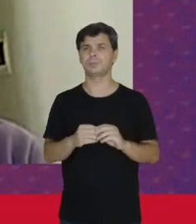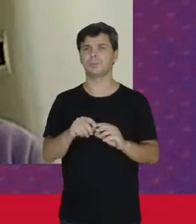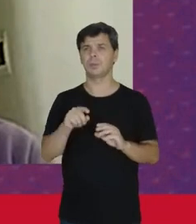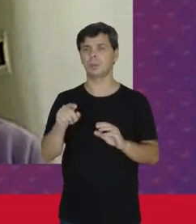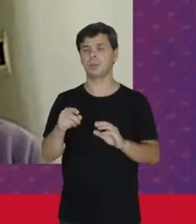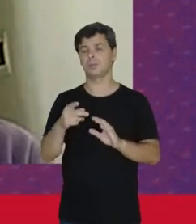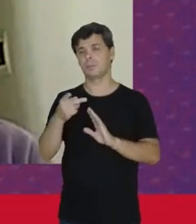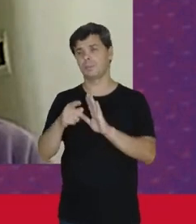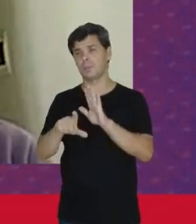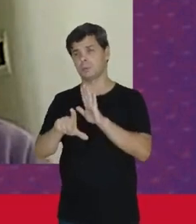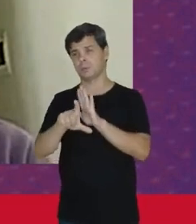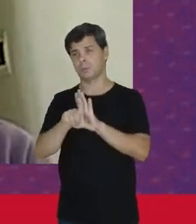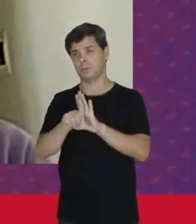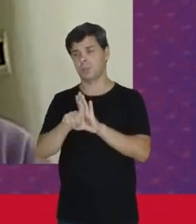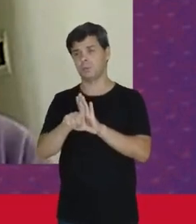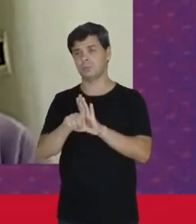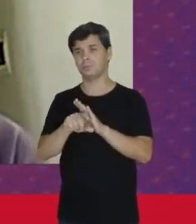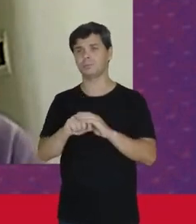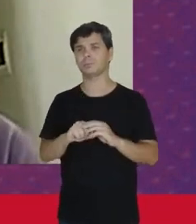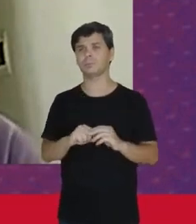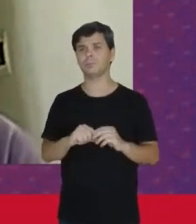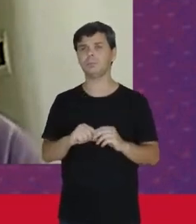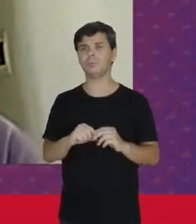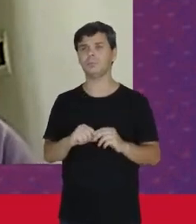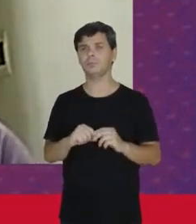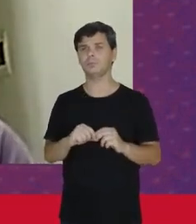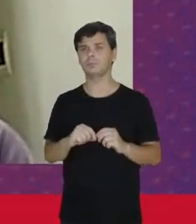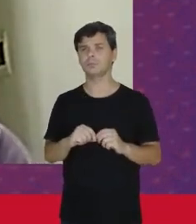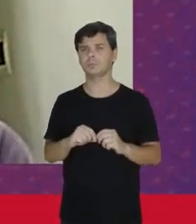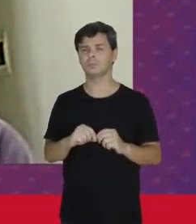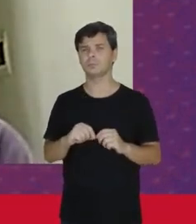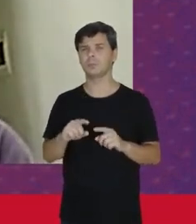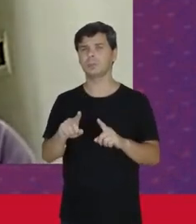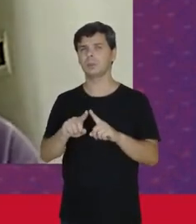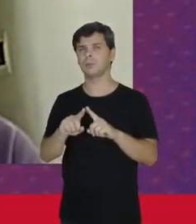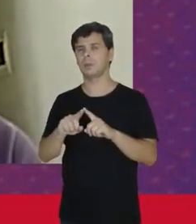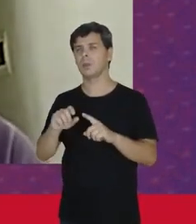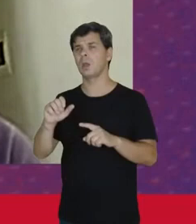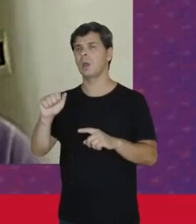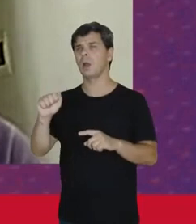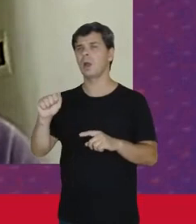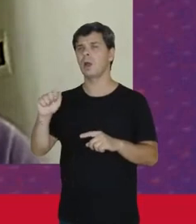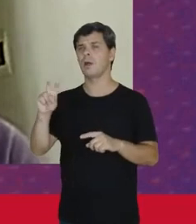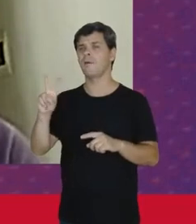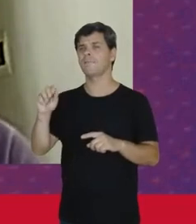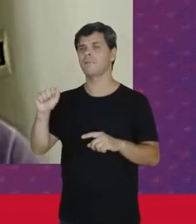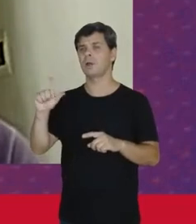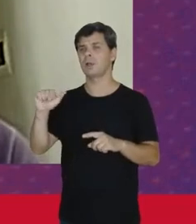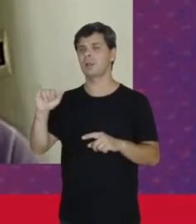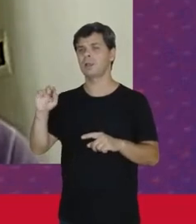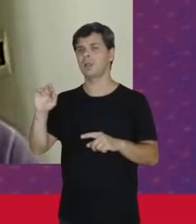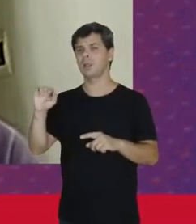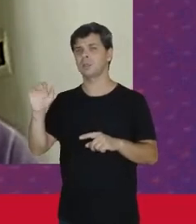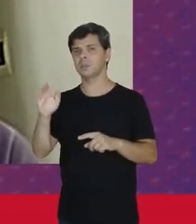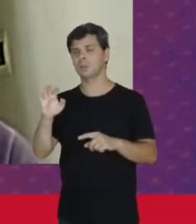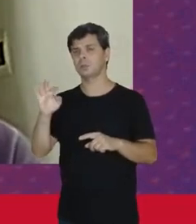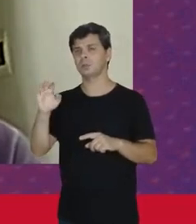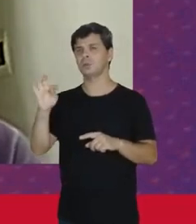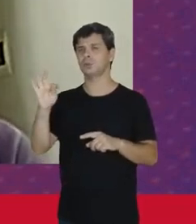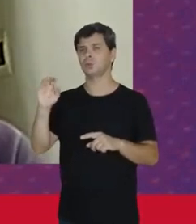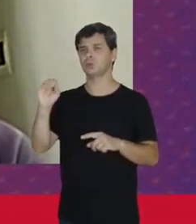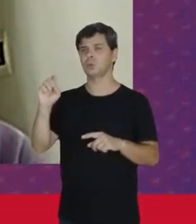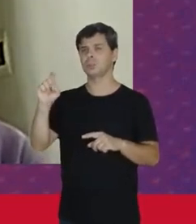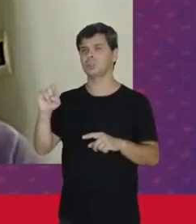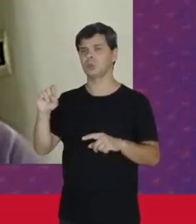nesse pacote, em relação à legislação, está também, né, uma mudança em relação à avaliação